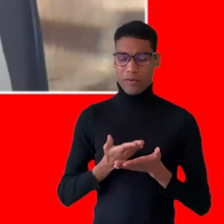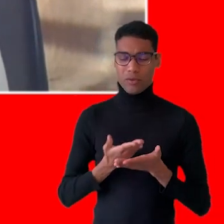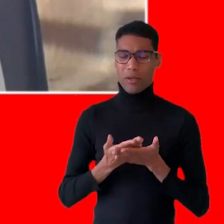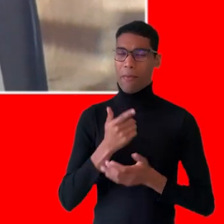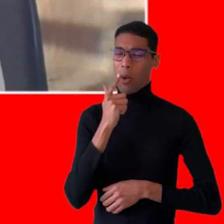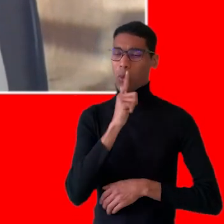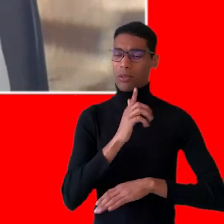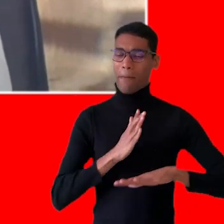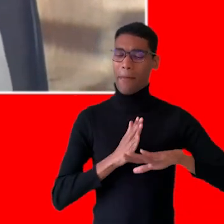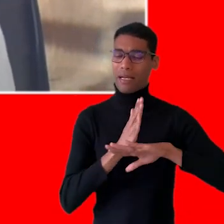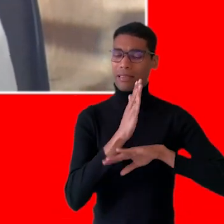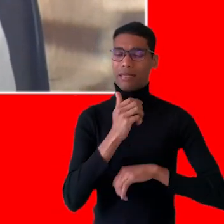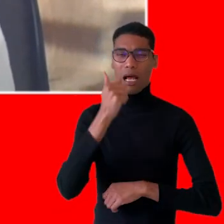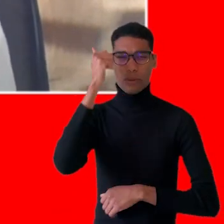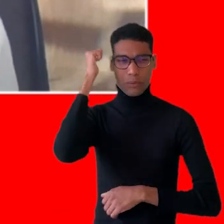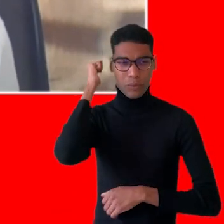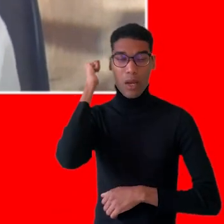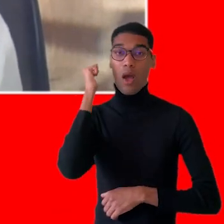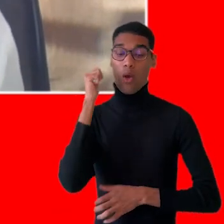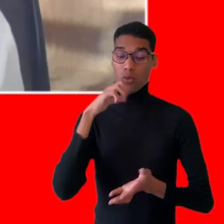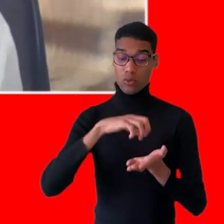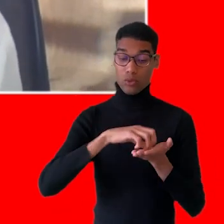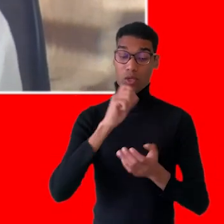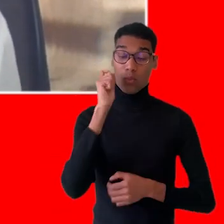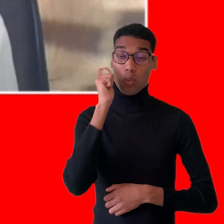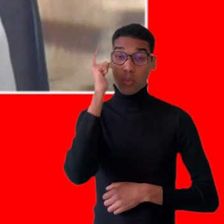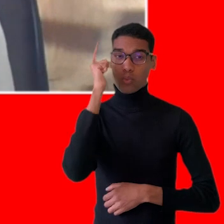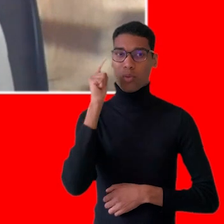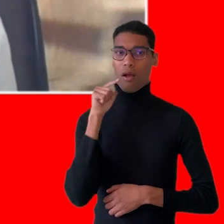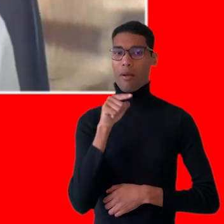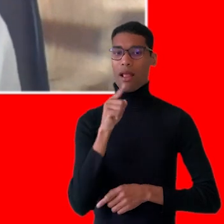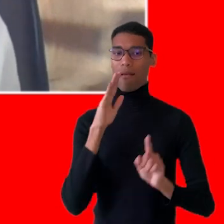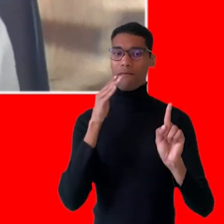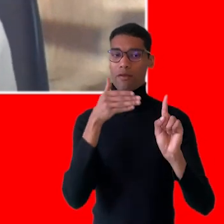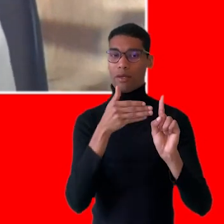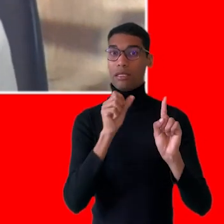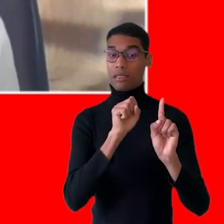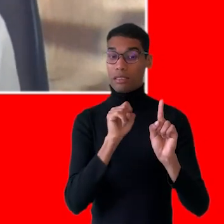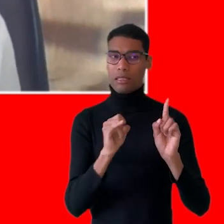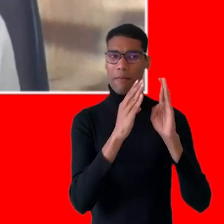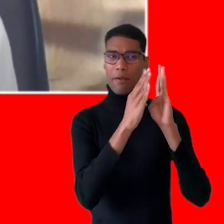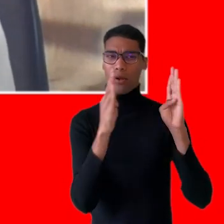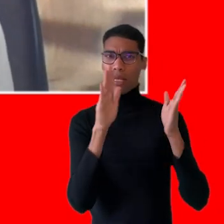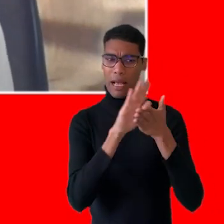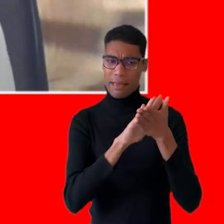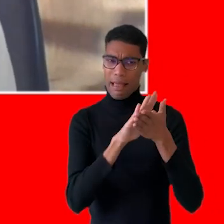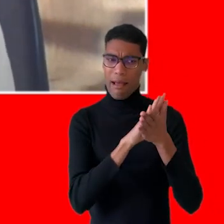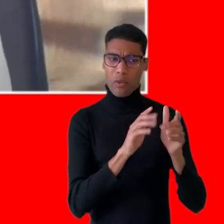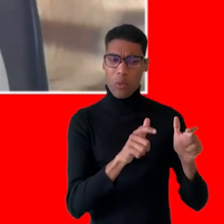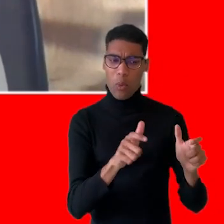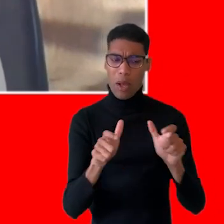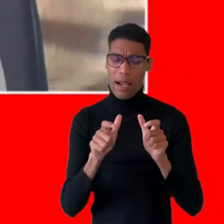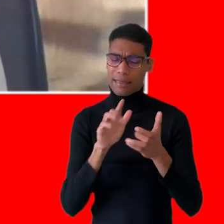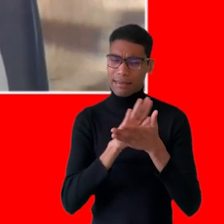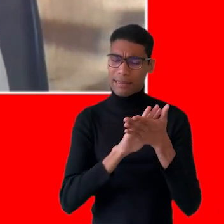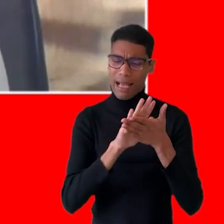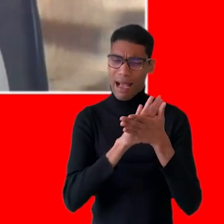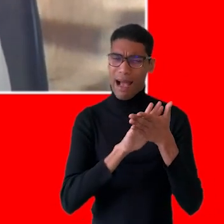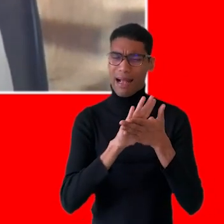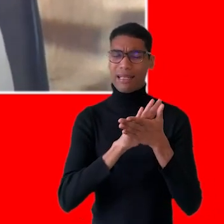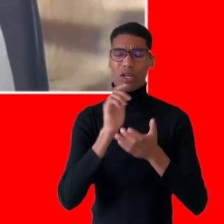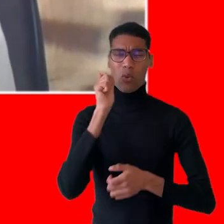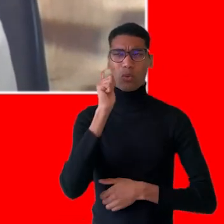pré-vestibular, uma estudante pré-vestibular, o Centro Cultural era a minha referência. Então, sem aquela biblioteca, sem aqueles espaços,